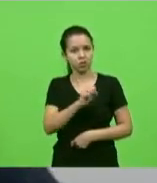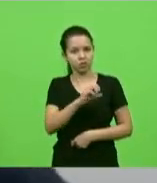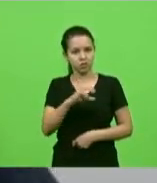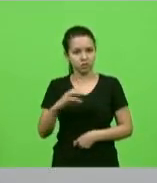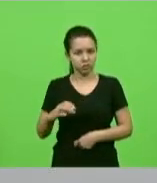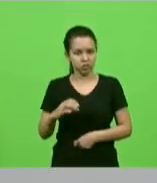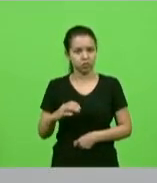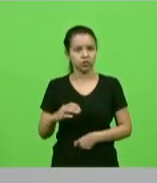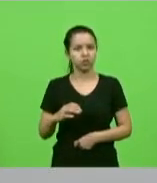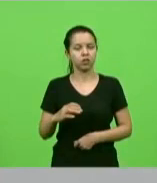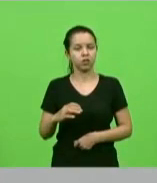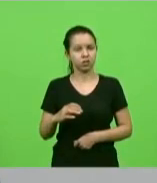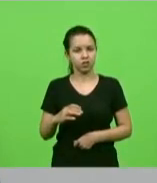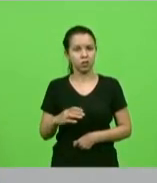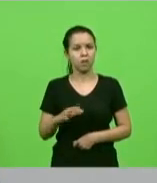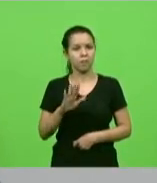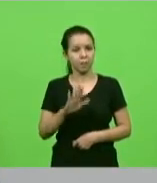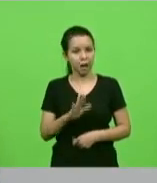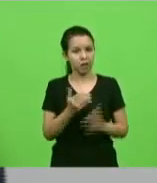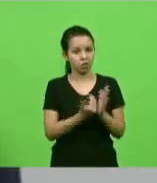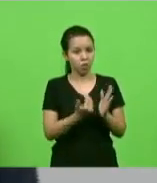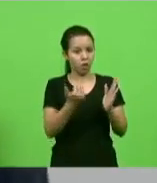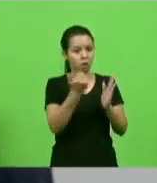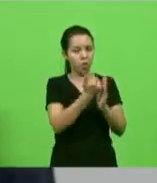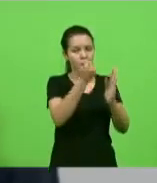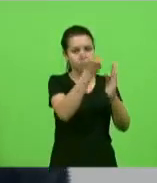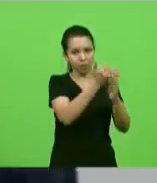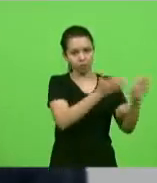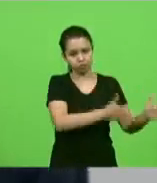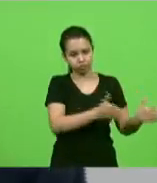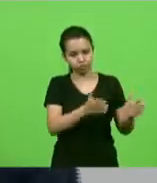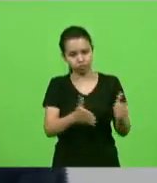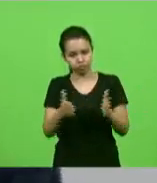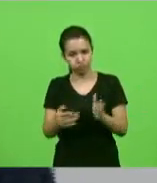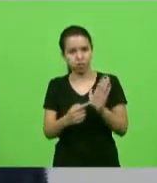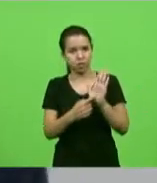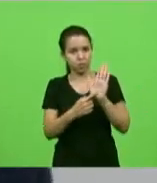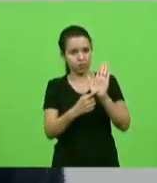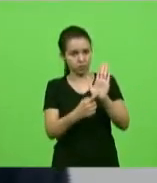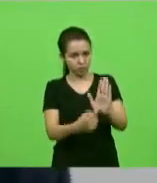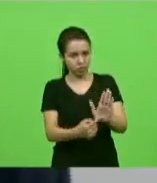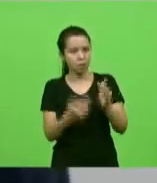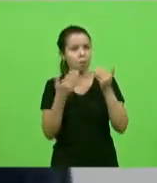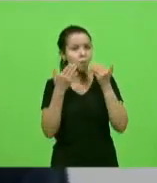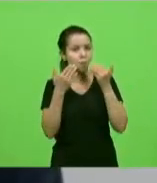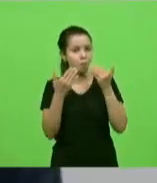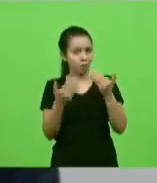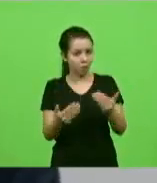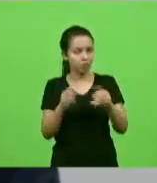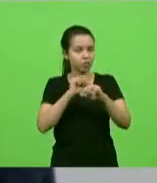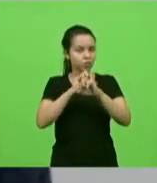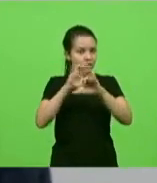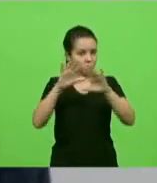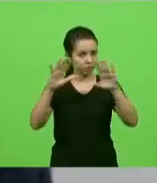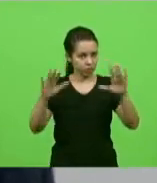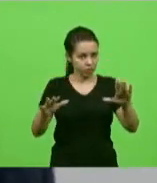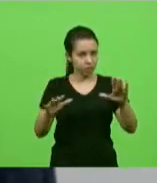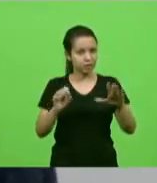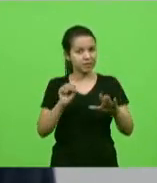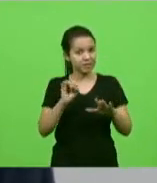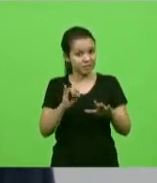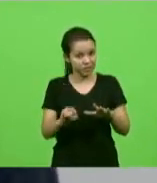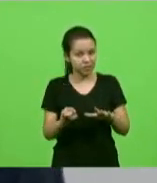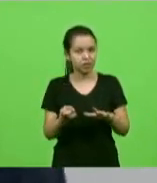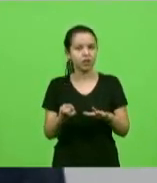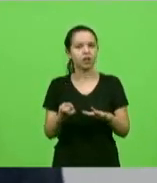Catarina. Contudo, em face do momento cronológico que foi ela apresentada, demonstra de forma bem clara que se